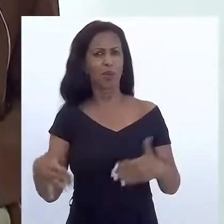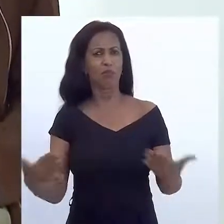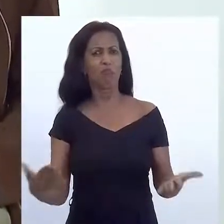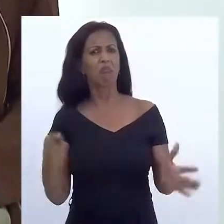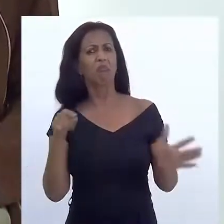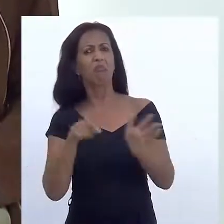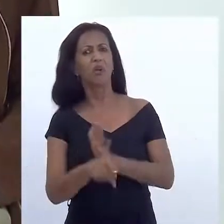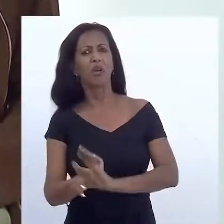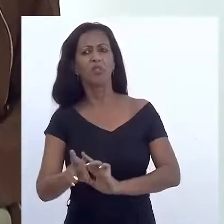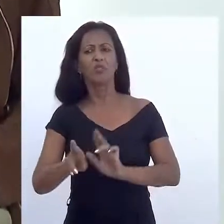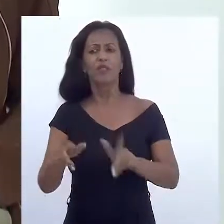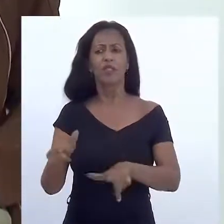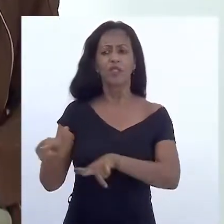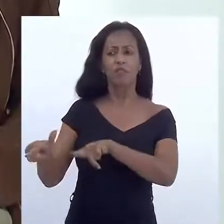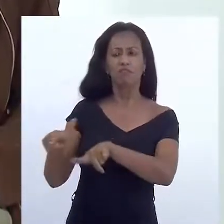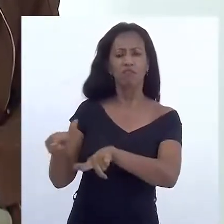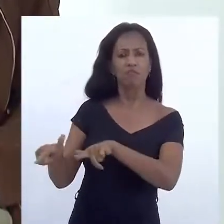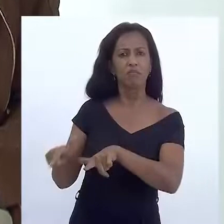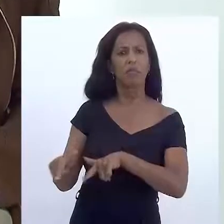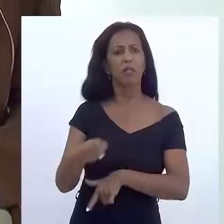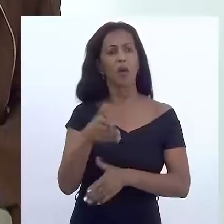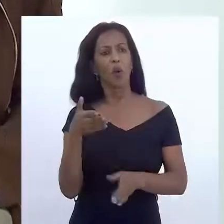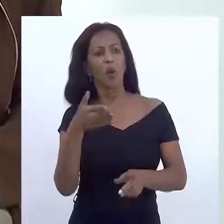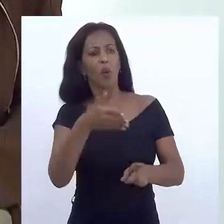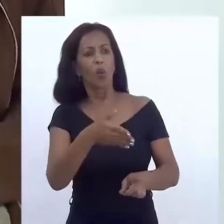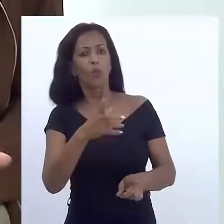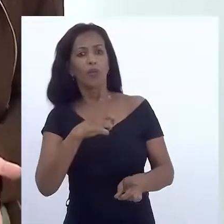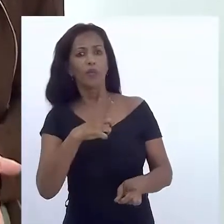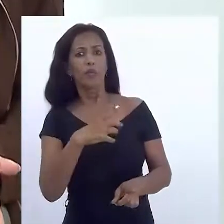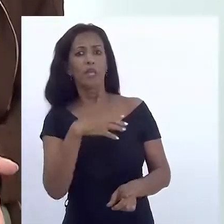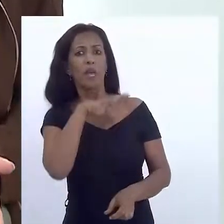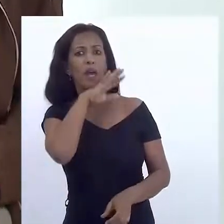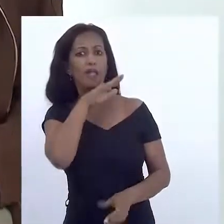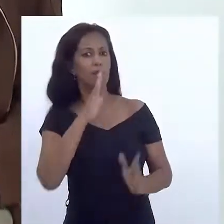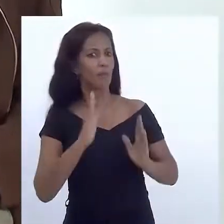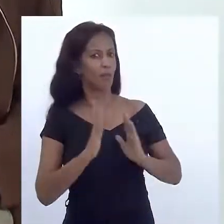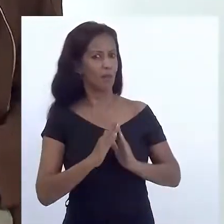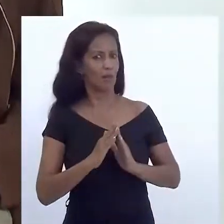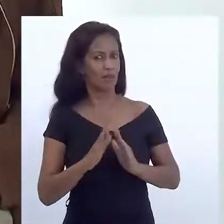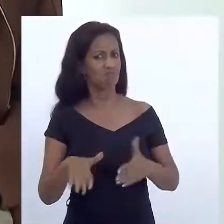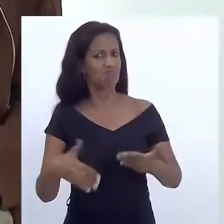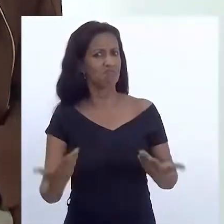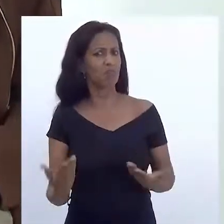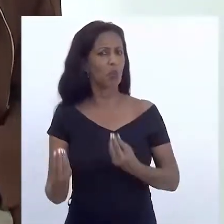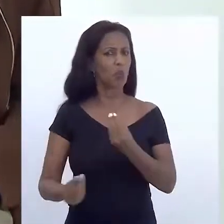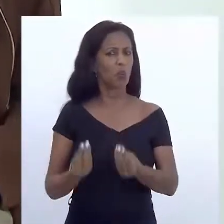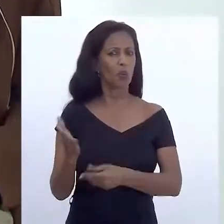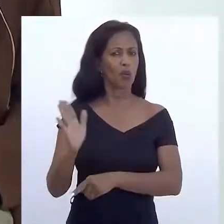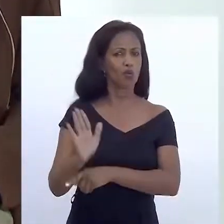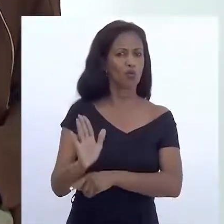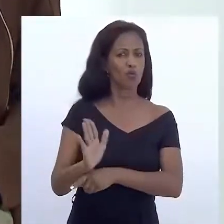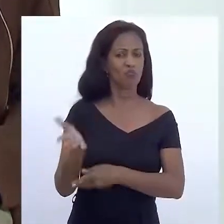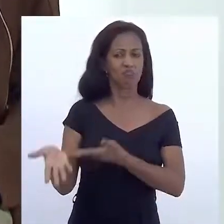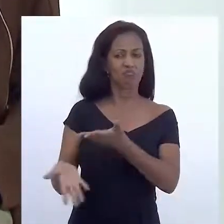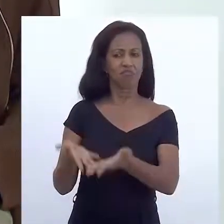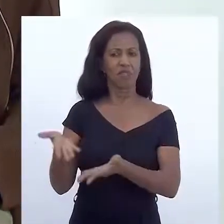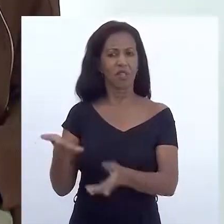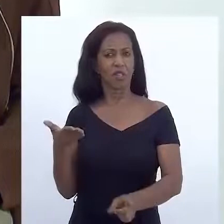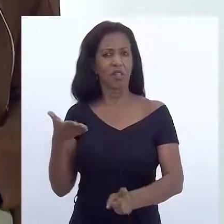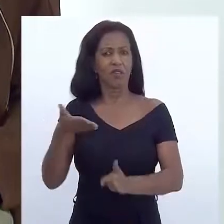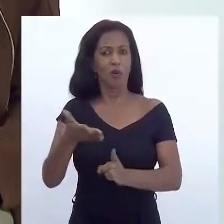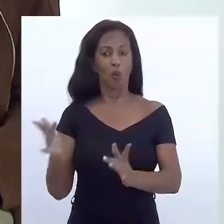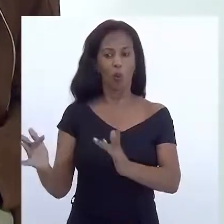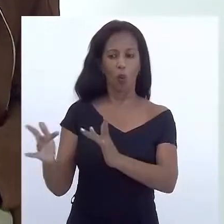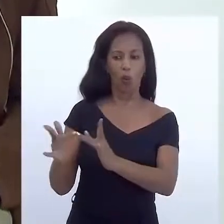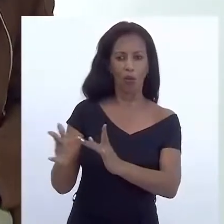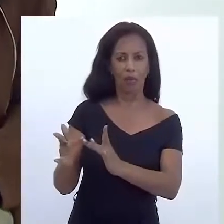Qual a diferença entre fazer este tipo de terapia e somente ter um animal em casa? Quais os benefícios de um tratamento que foca